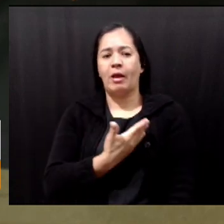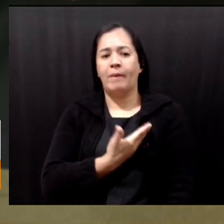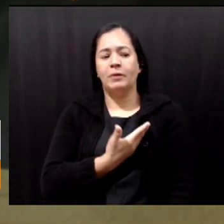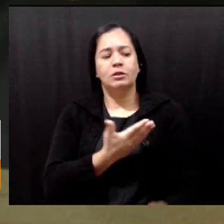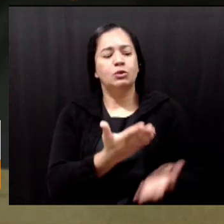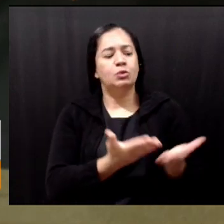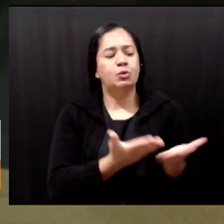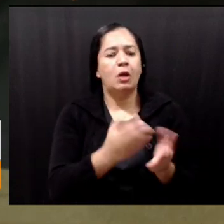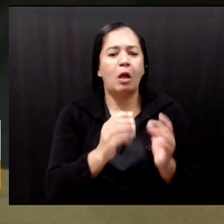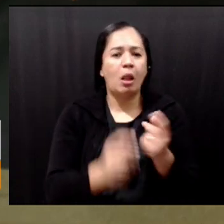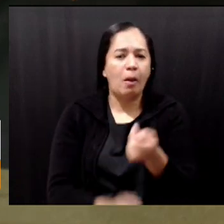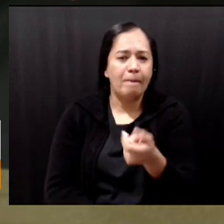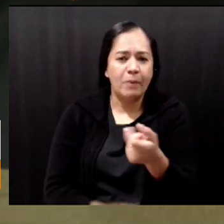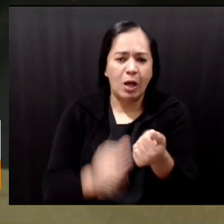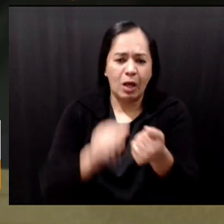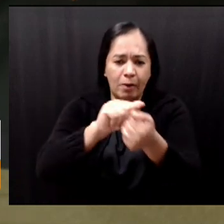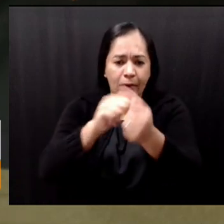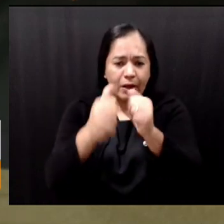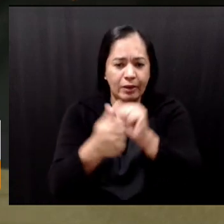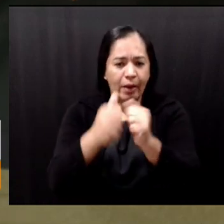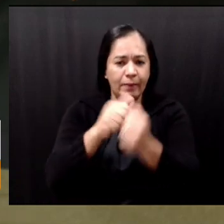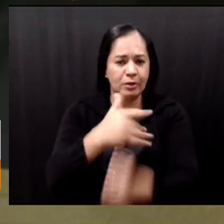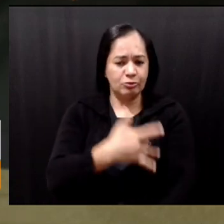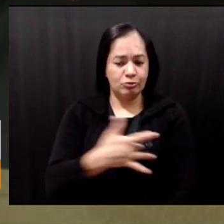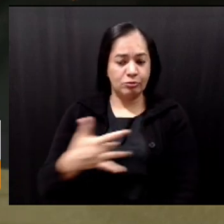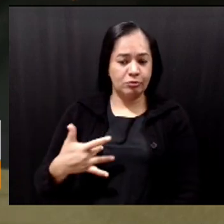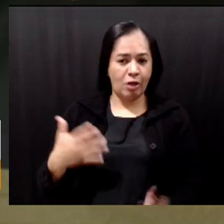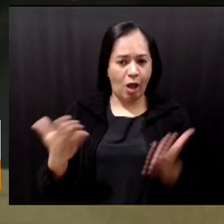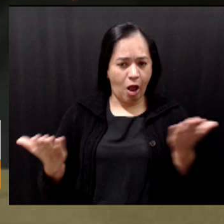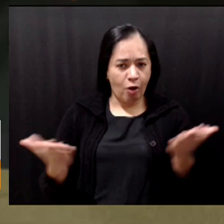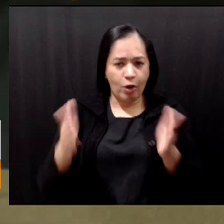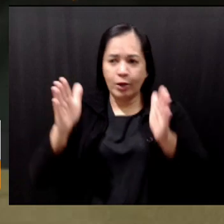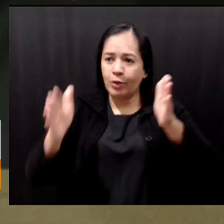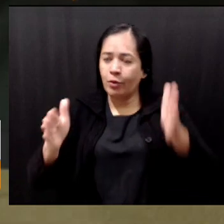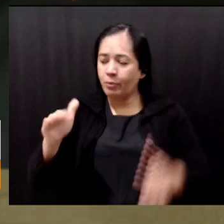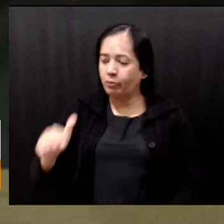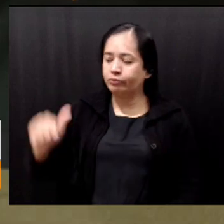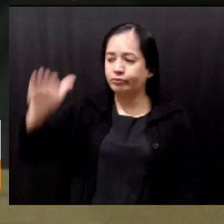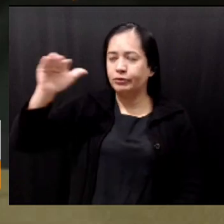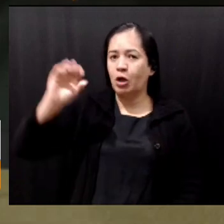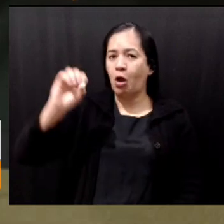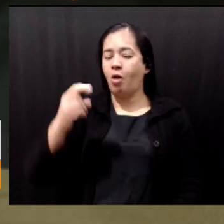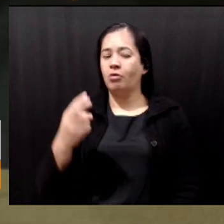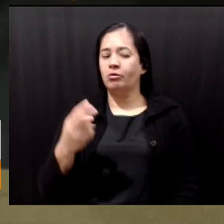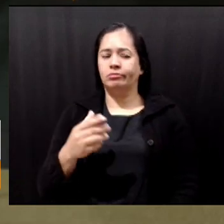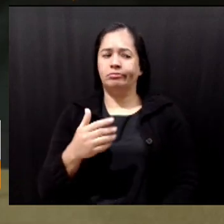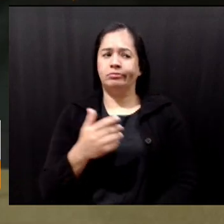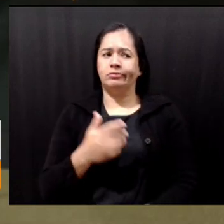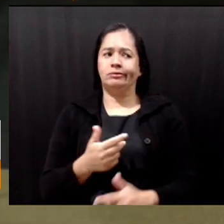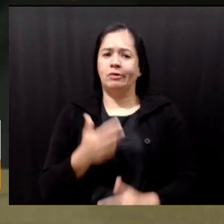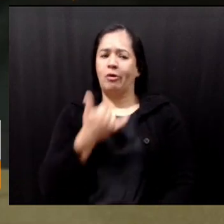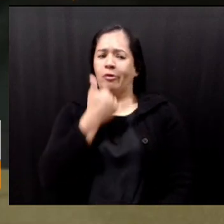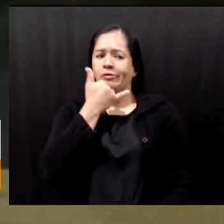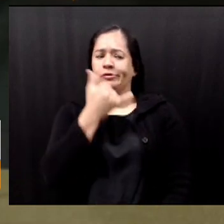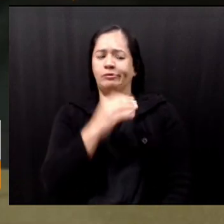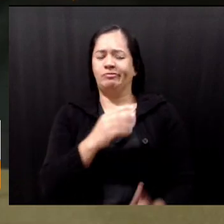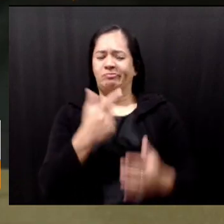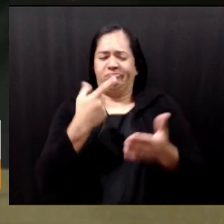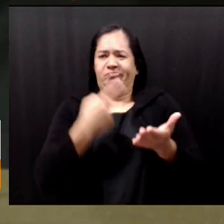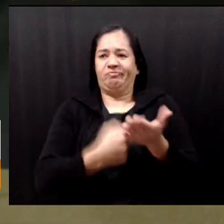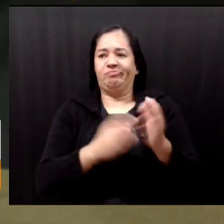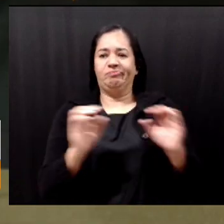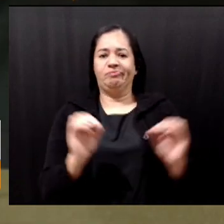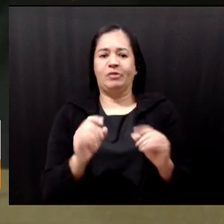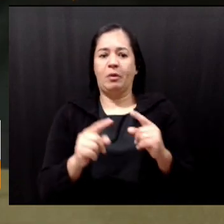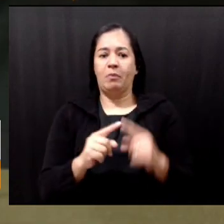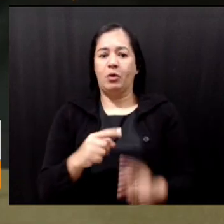adaptação saudável à vida adulta ou uma desculpa de não querer se comprometer, né, porque se eu tenho amizade,